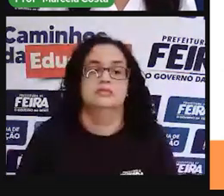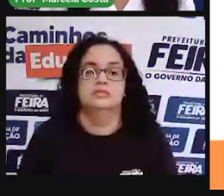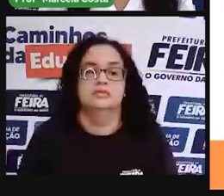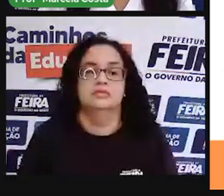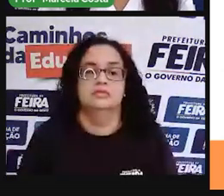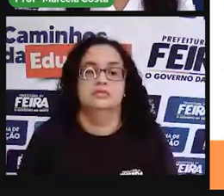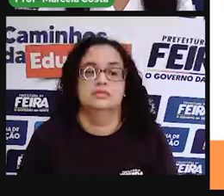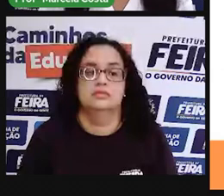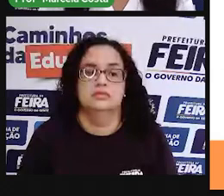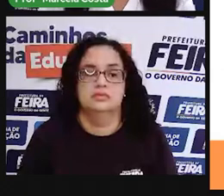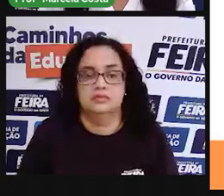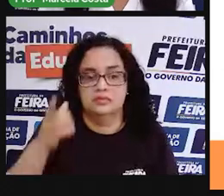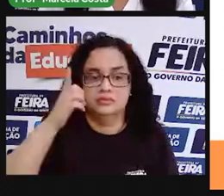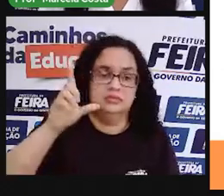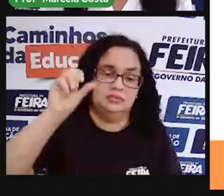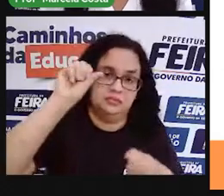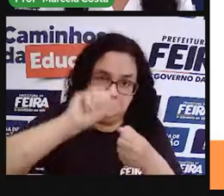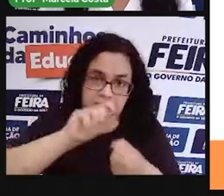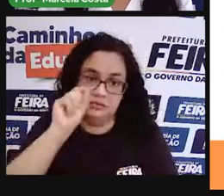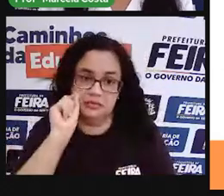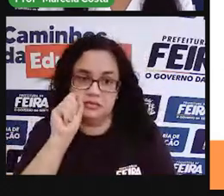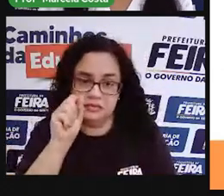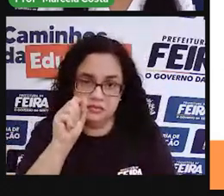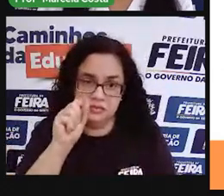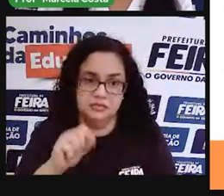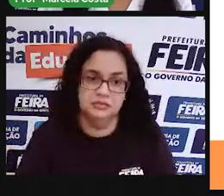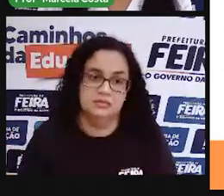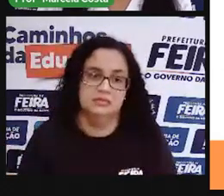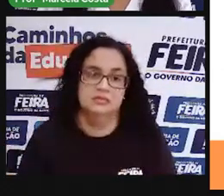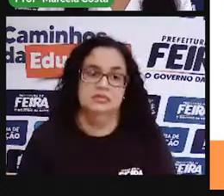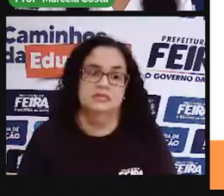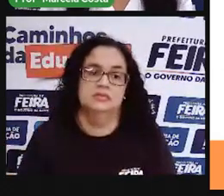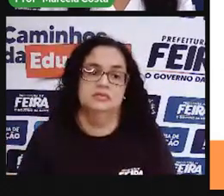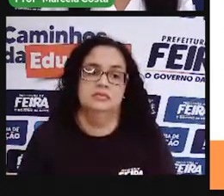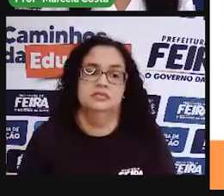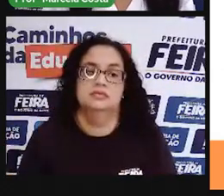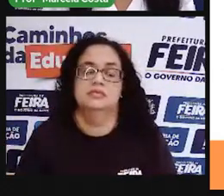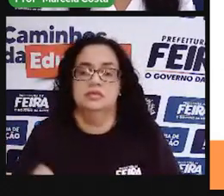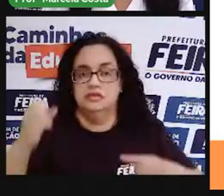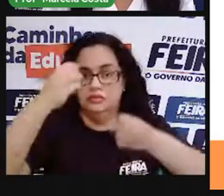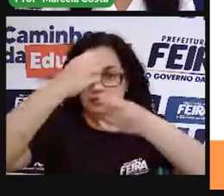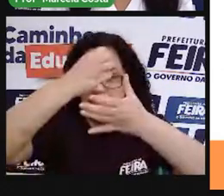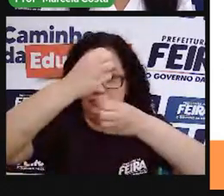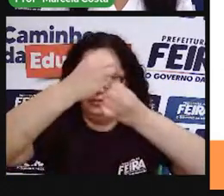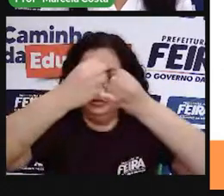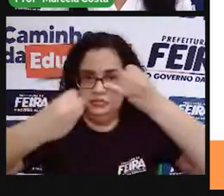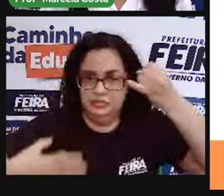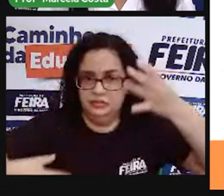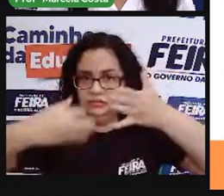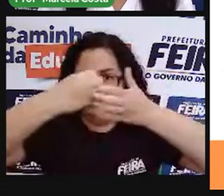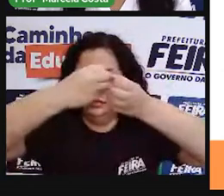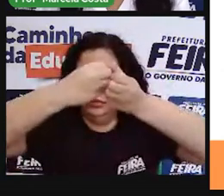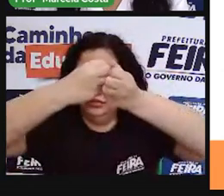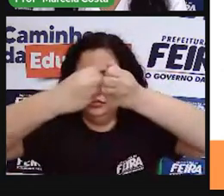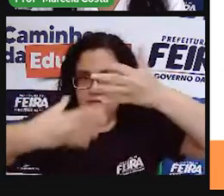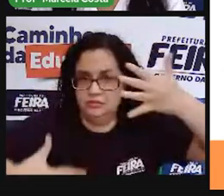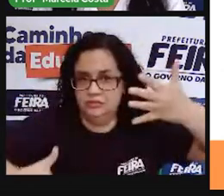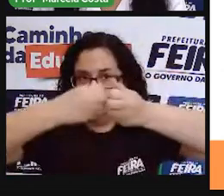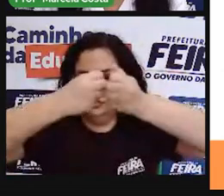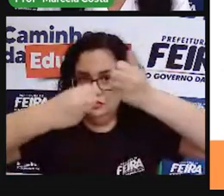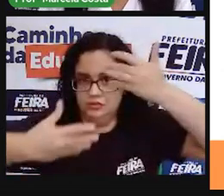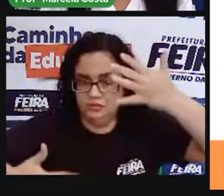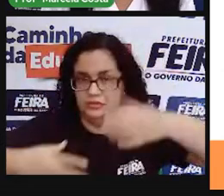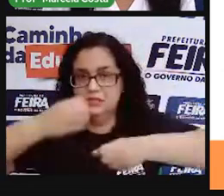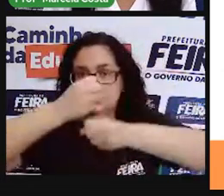vai estar fazendo controle. Você pode colocar aí no chat, pedir para o seu responsável te ajudar a escrever se você